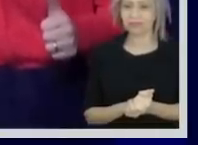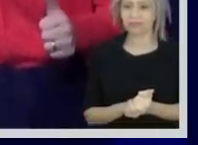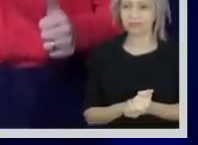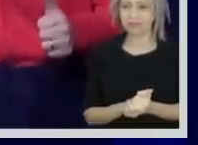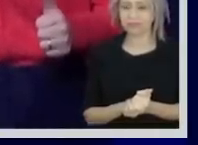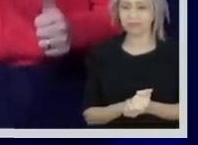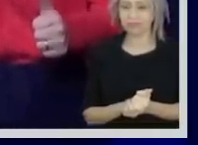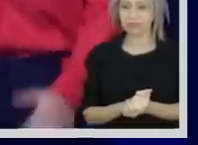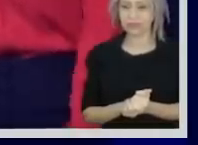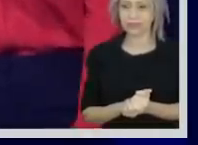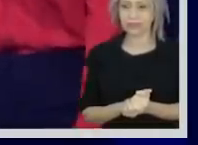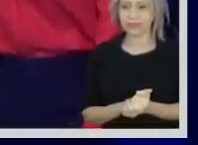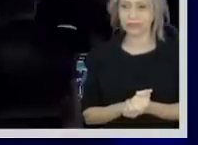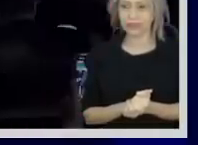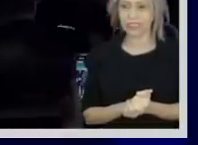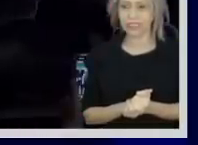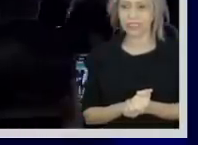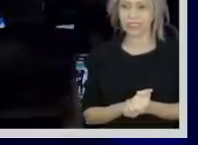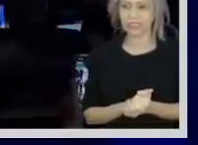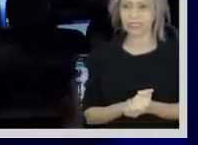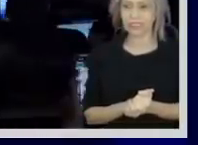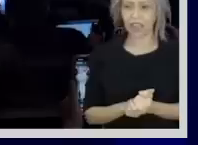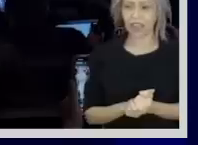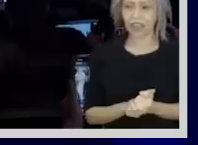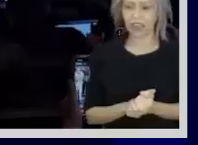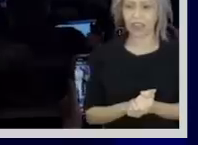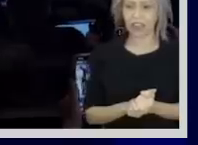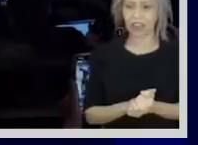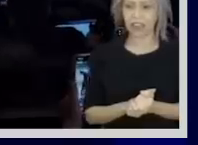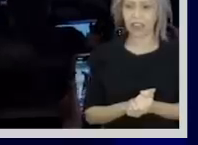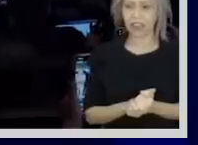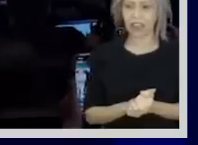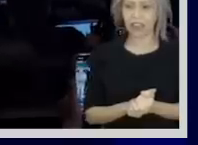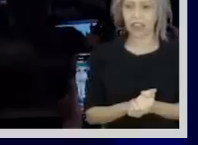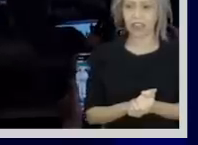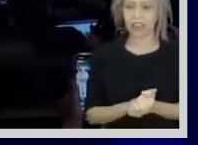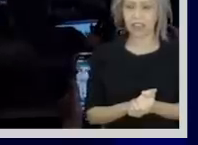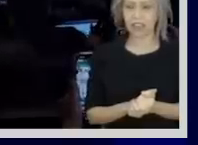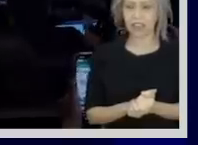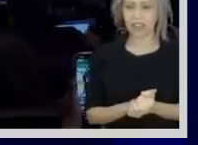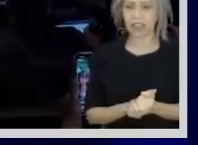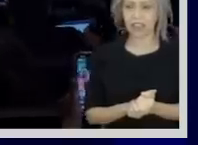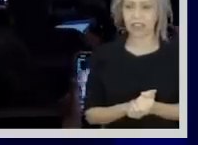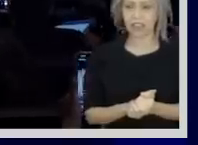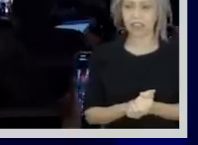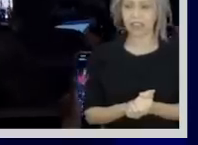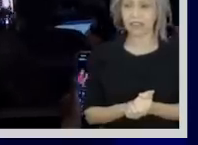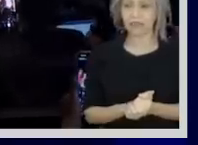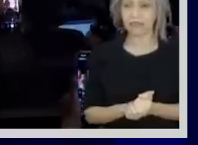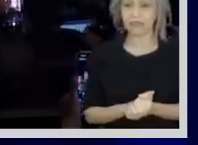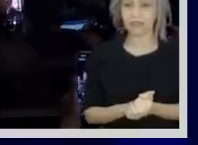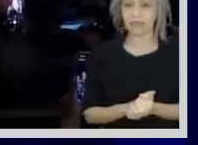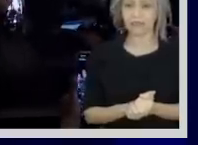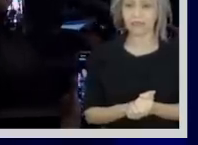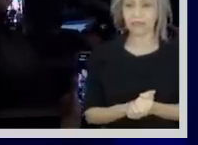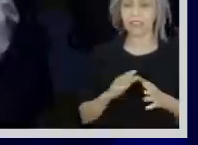possa ela mesma conseguir se desenvolver, e não apenas com a intervenção do Estado em cima do povo. Mas